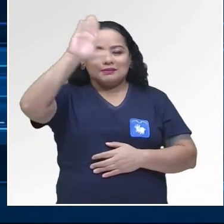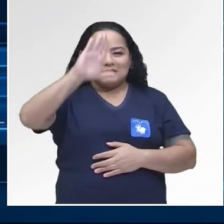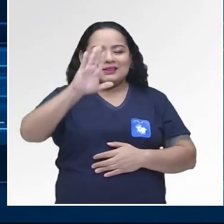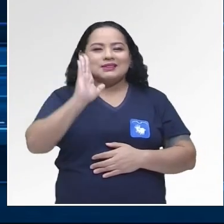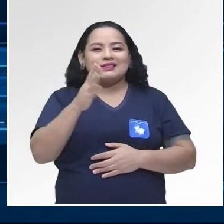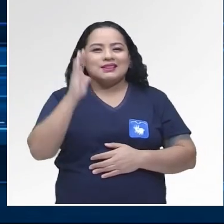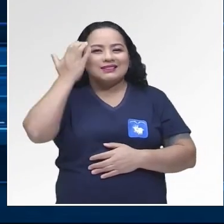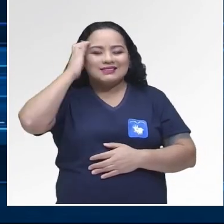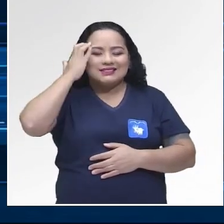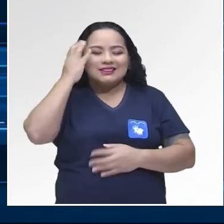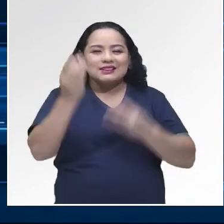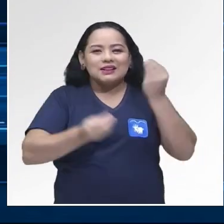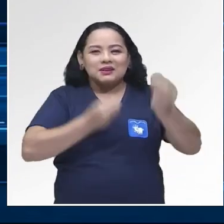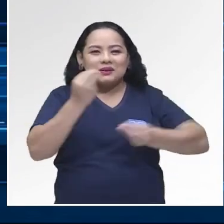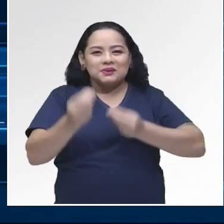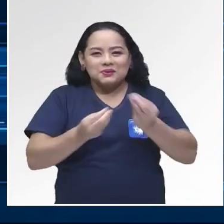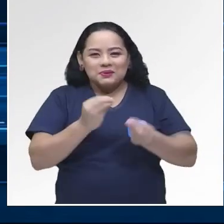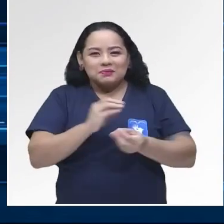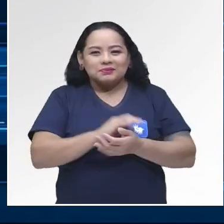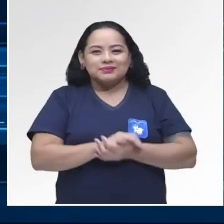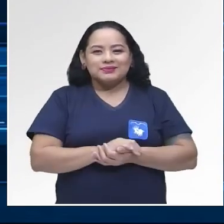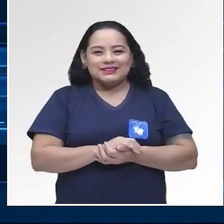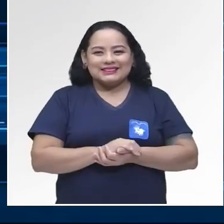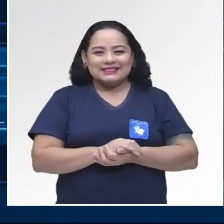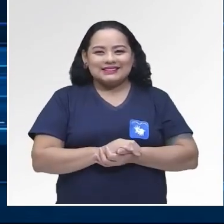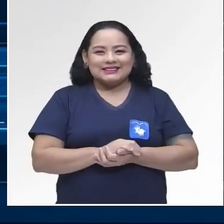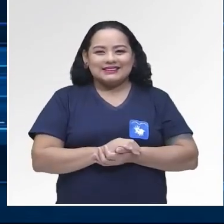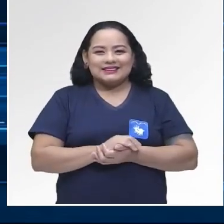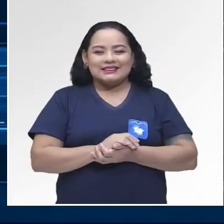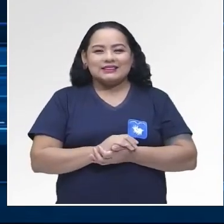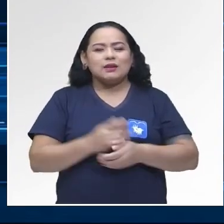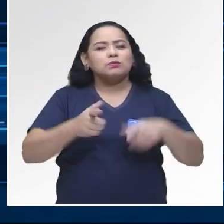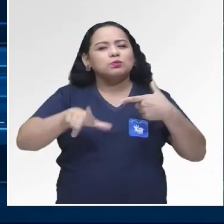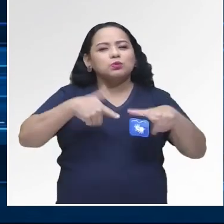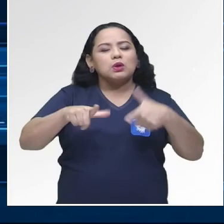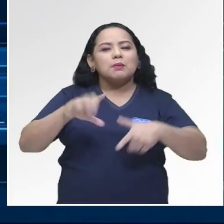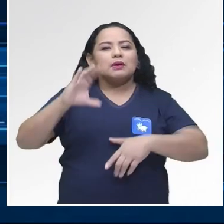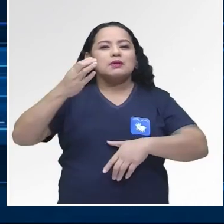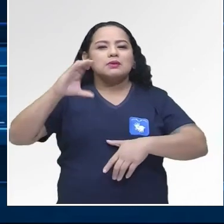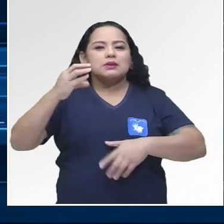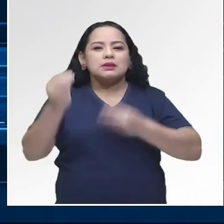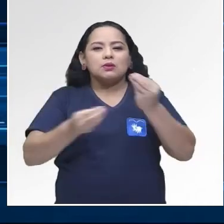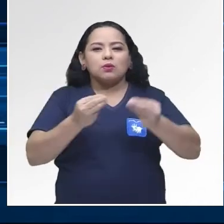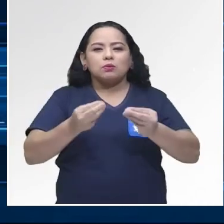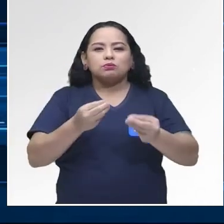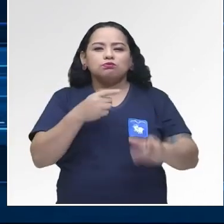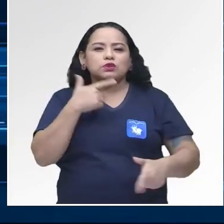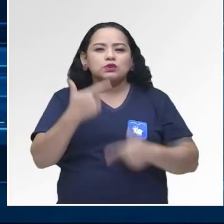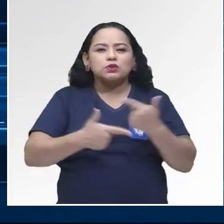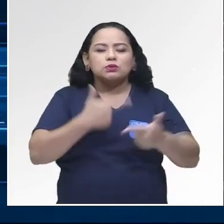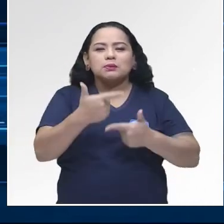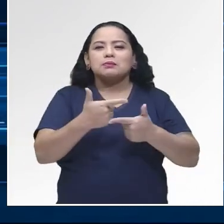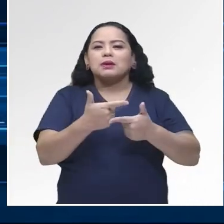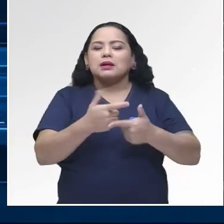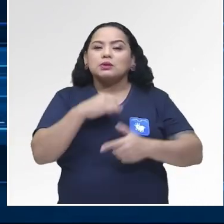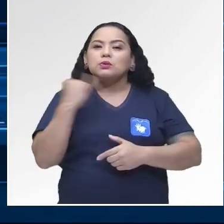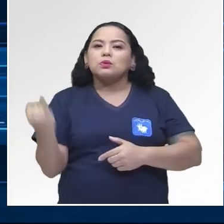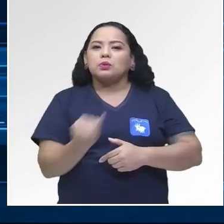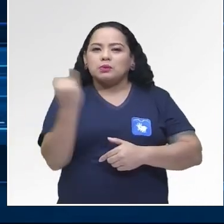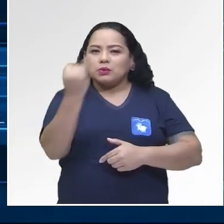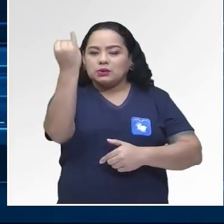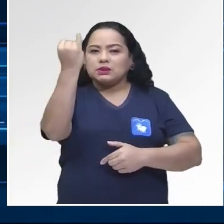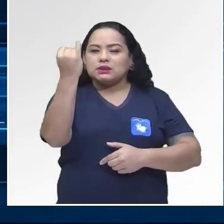entender, né, que o trabalho da ciência é um trabalho de muito critério, de